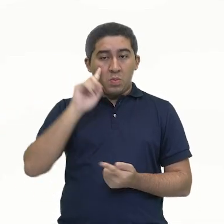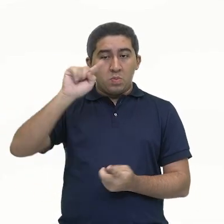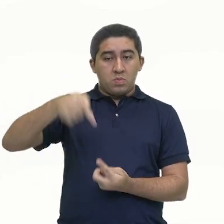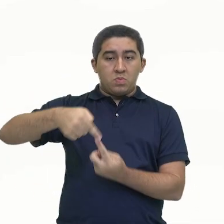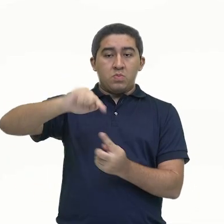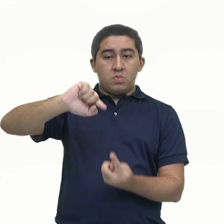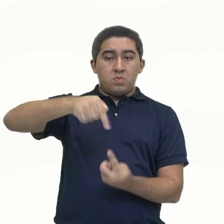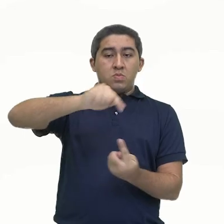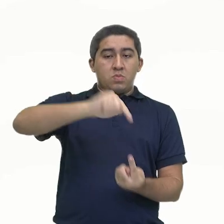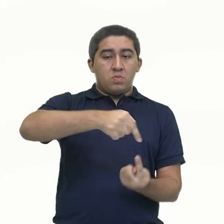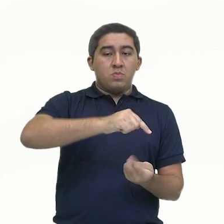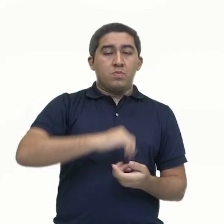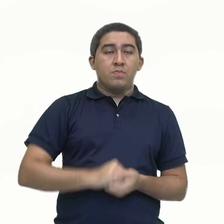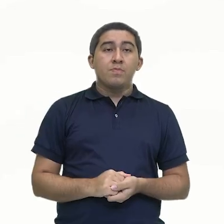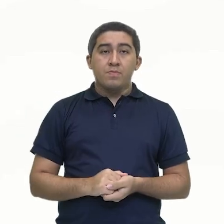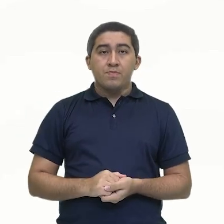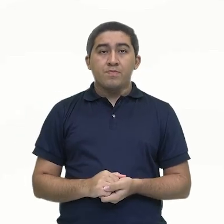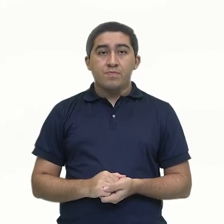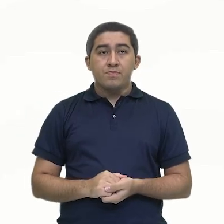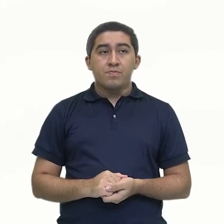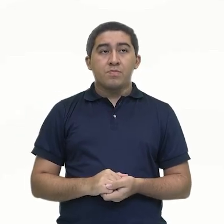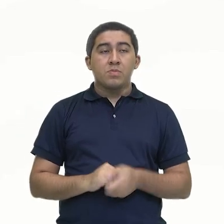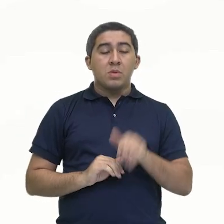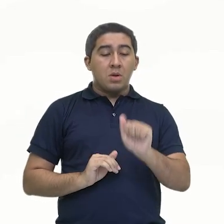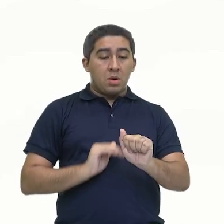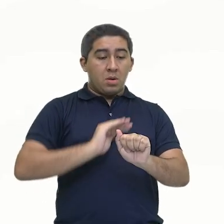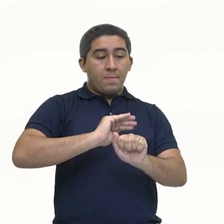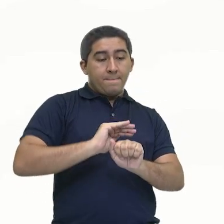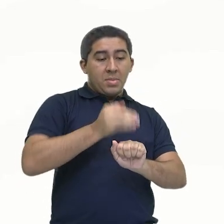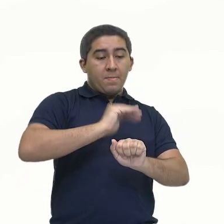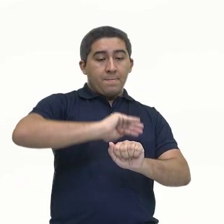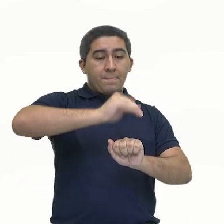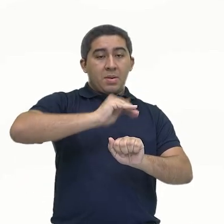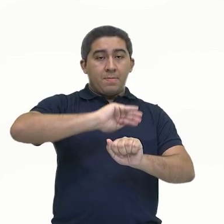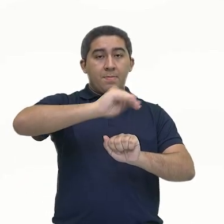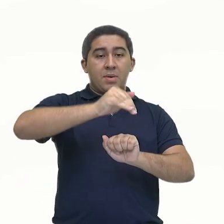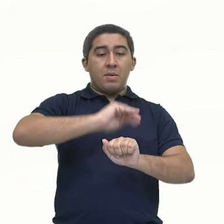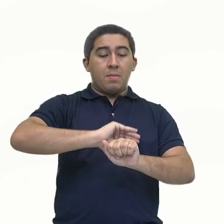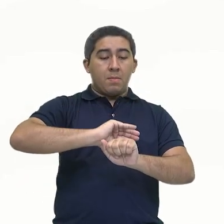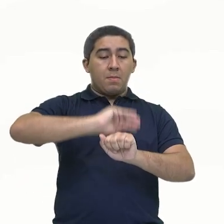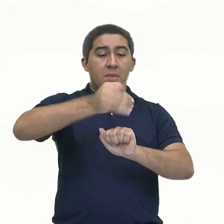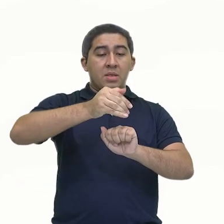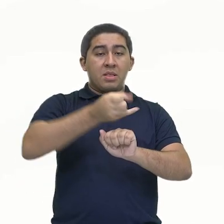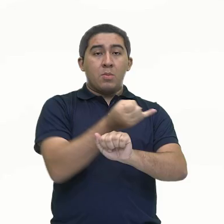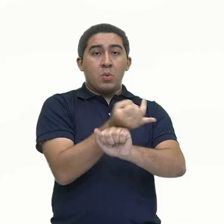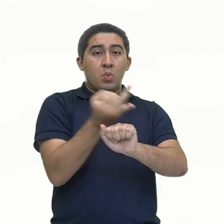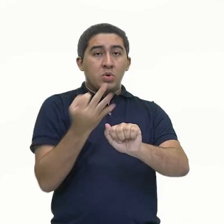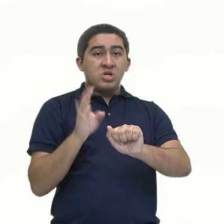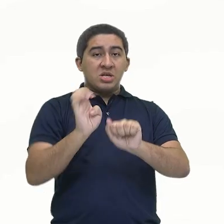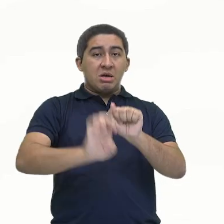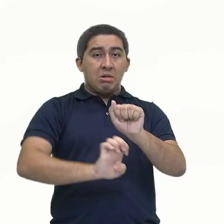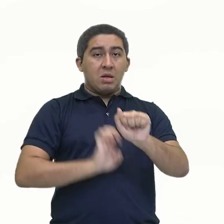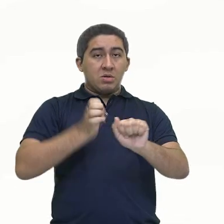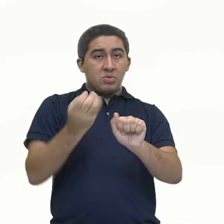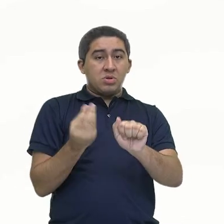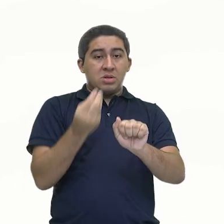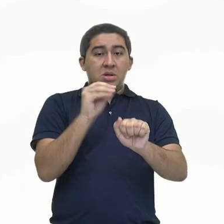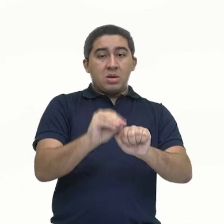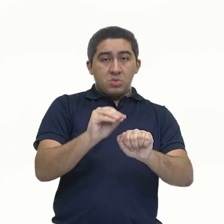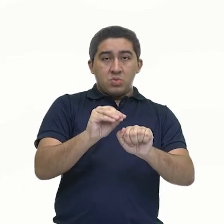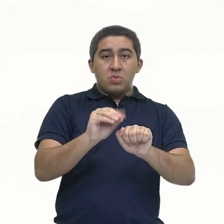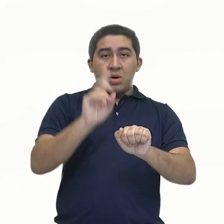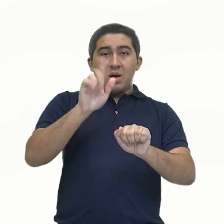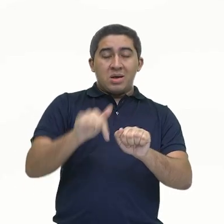1. E em cada camada existe uma quantidade de elétrons. E aí, isso que é